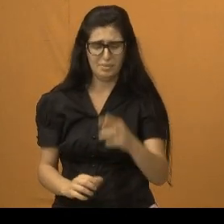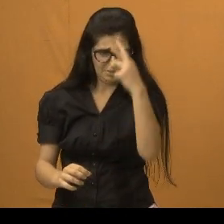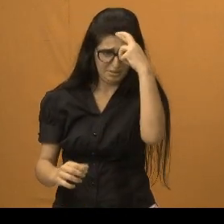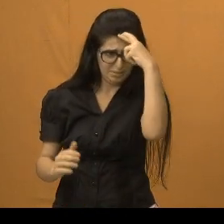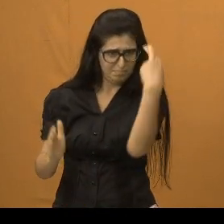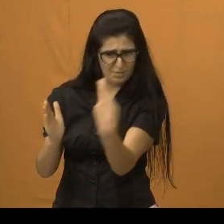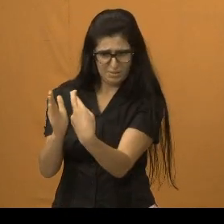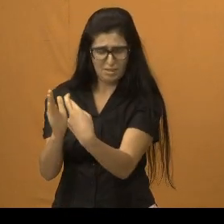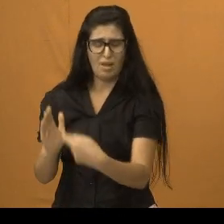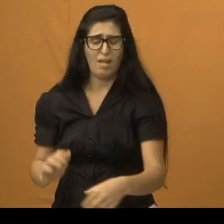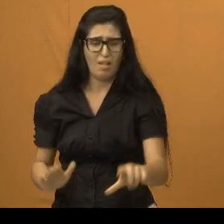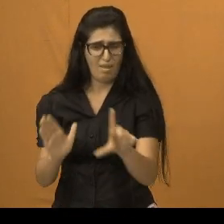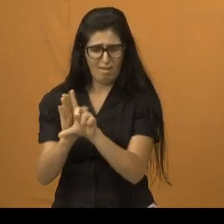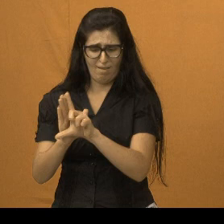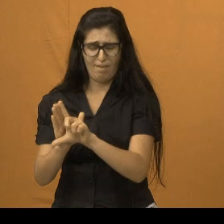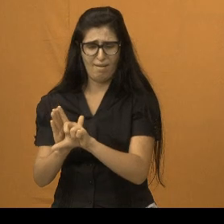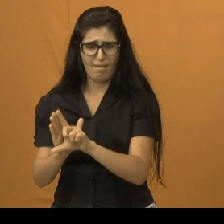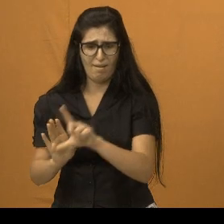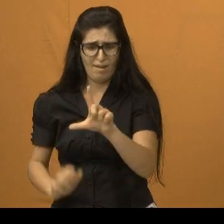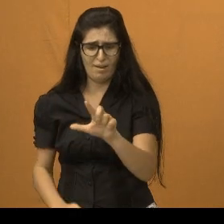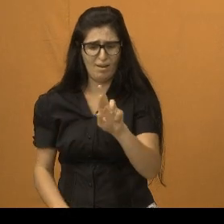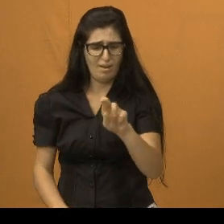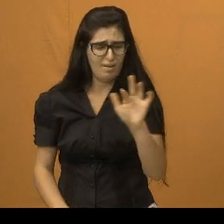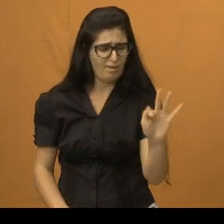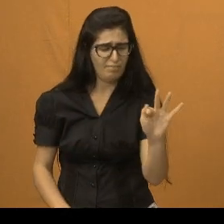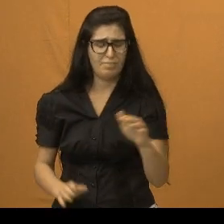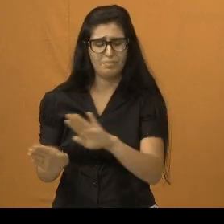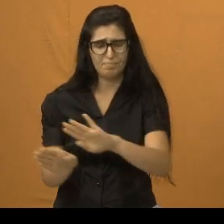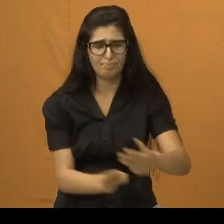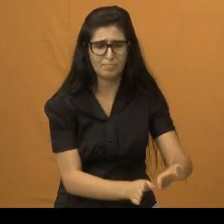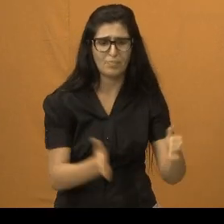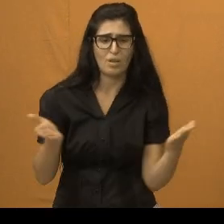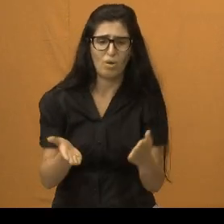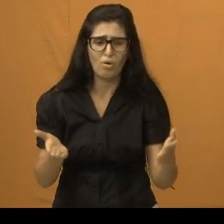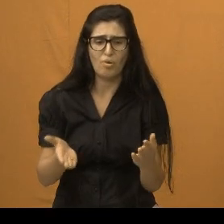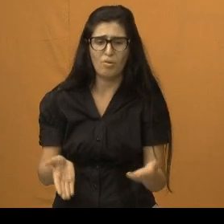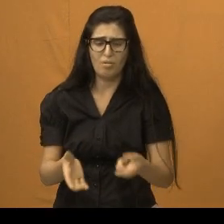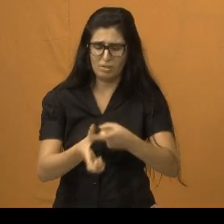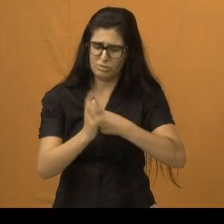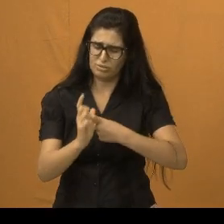Vamos falar um pouquinho agora dos limites com as dívidas, de uma forma mais detalhada.